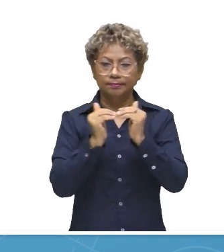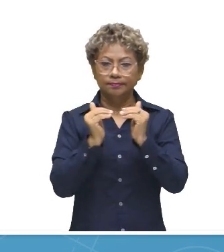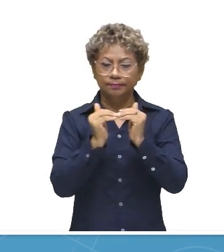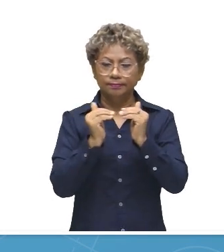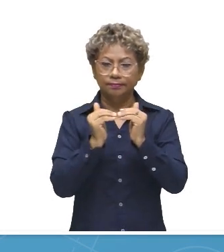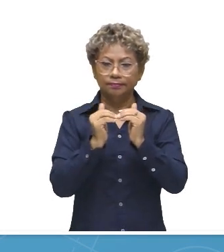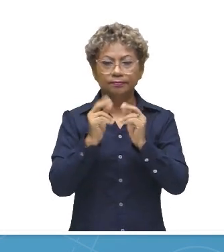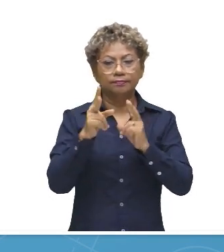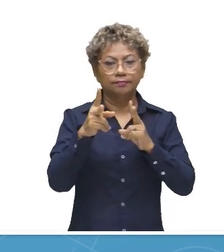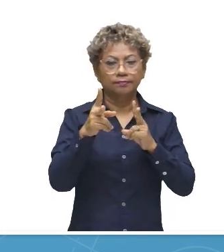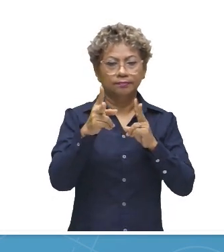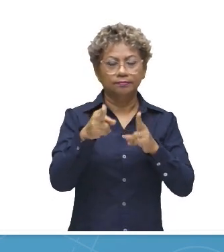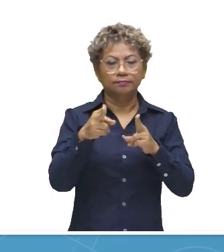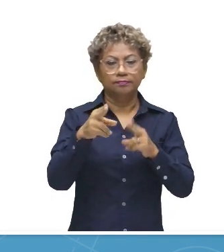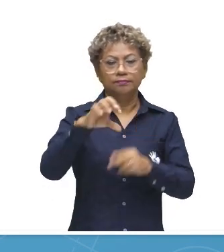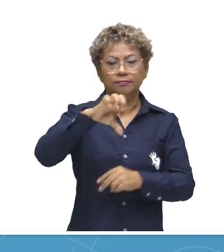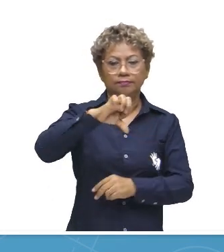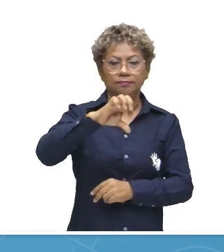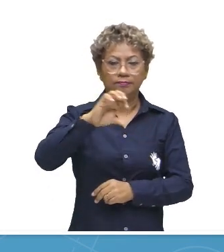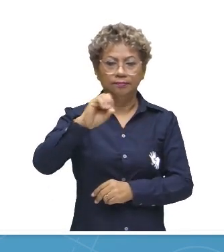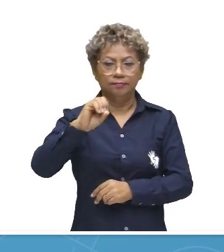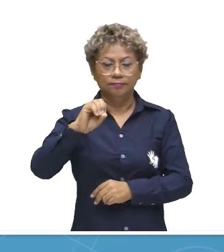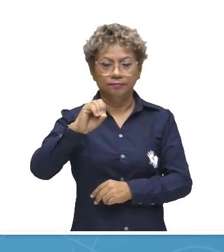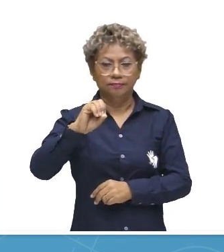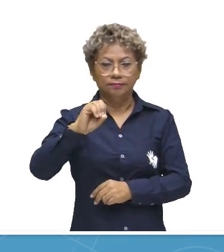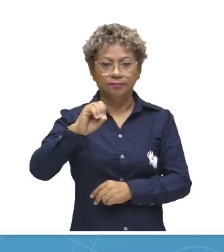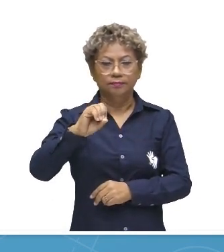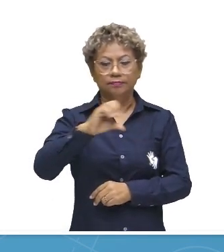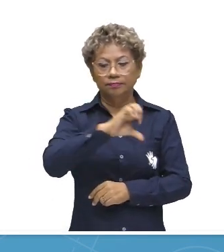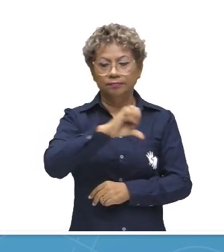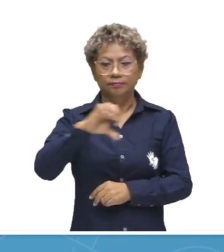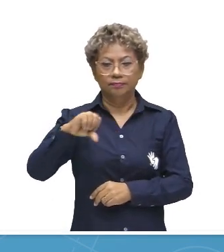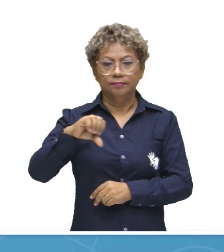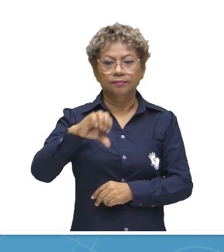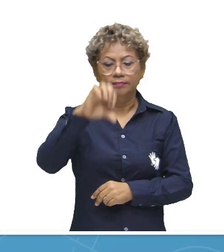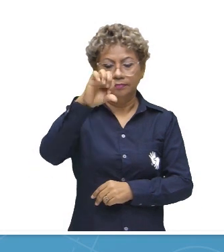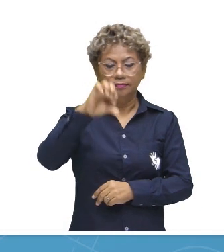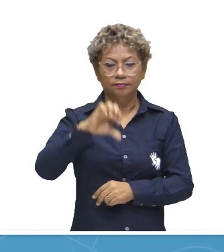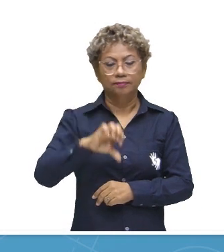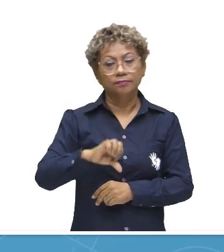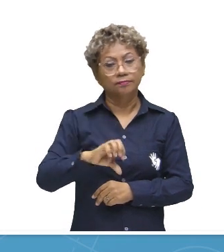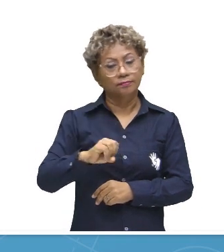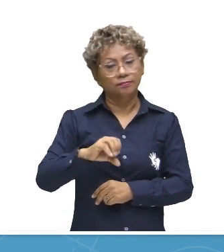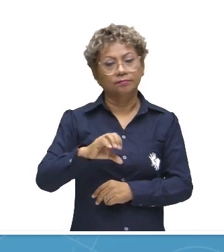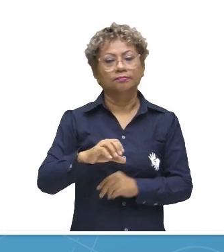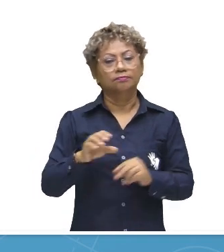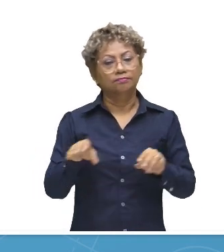seriam iguais a 90 graus. Perfeito? Beleza.